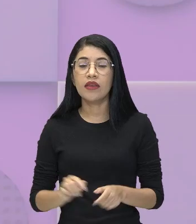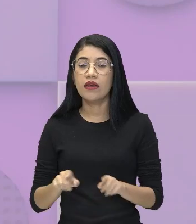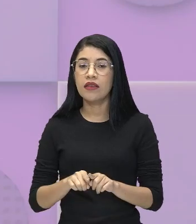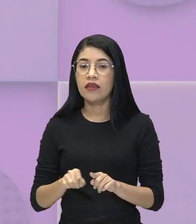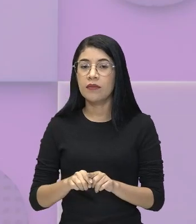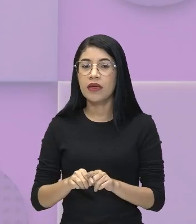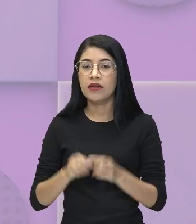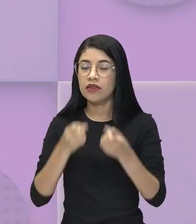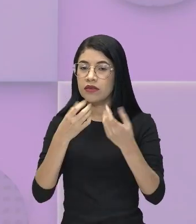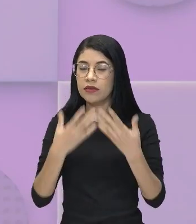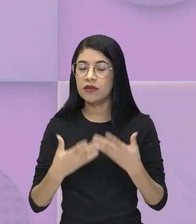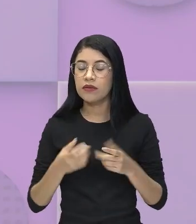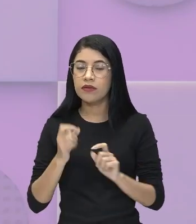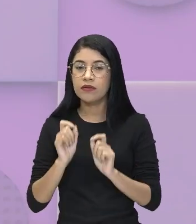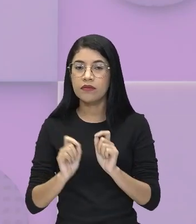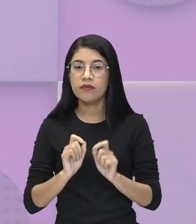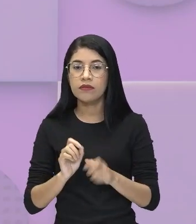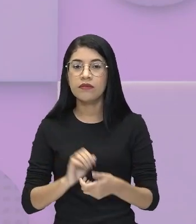utilizamos a propriedade